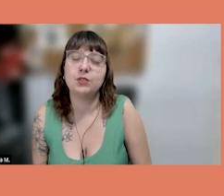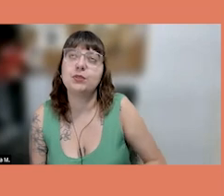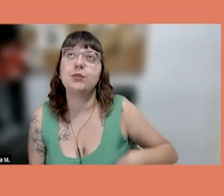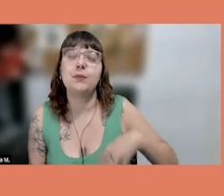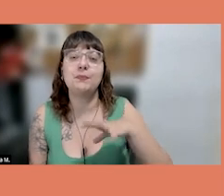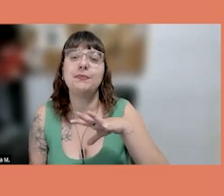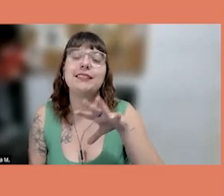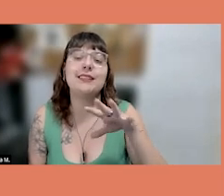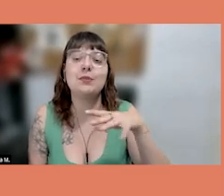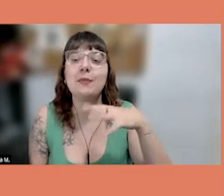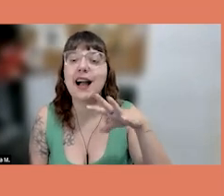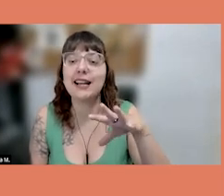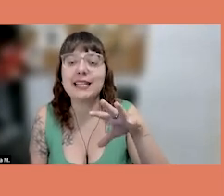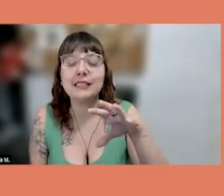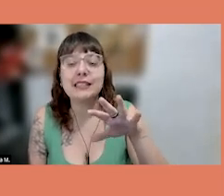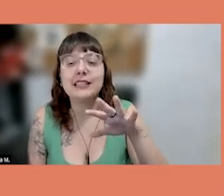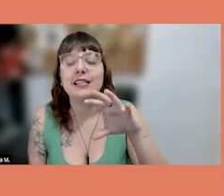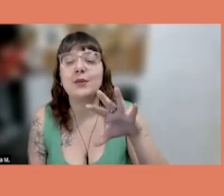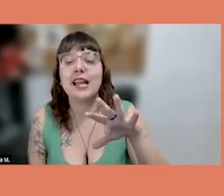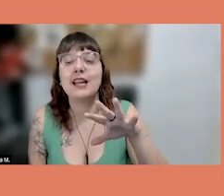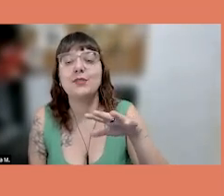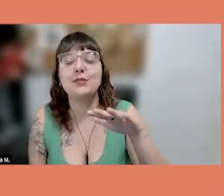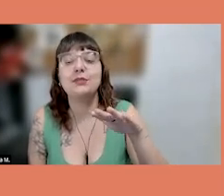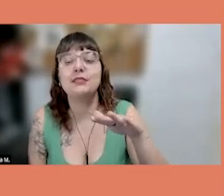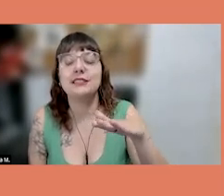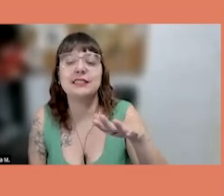sei lá, lidando com uma área e eu